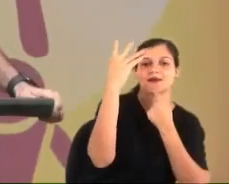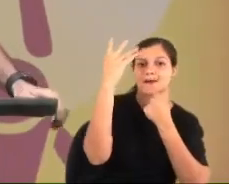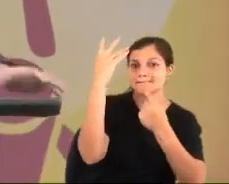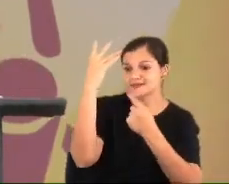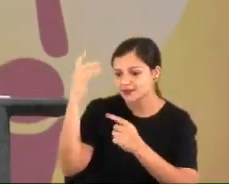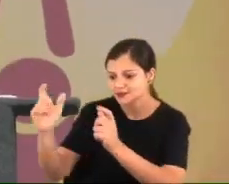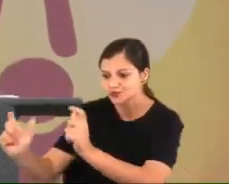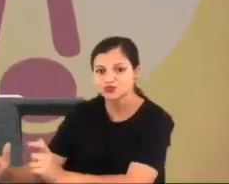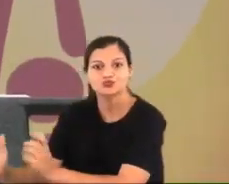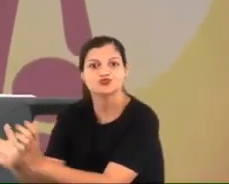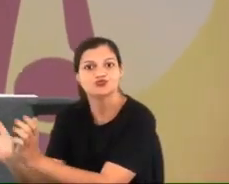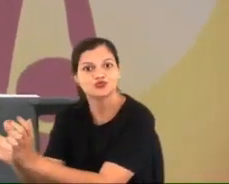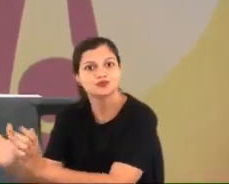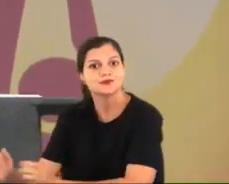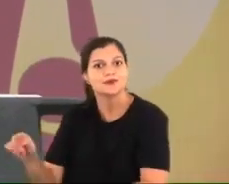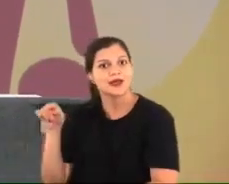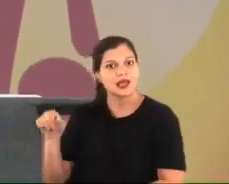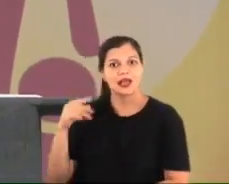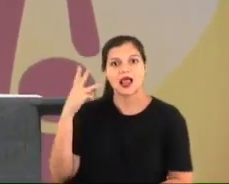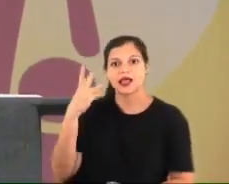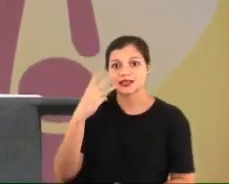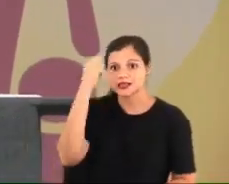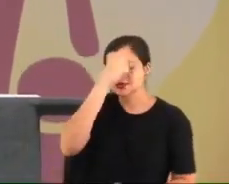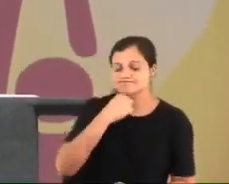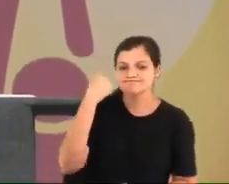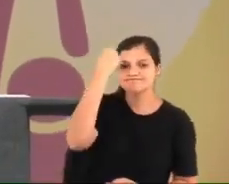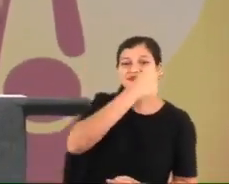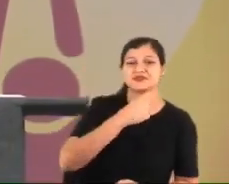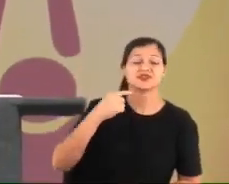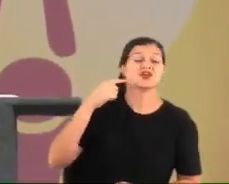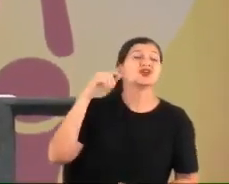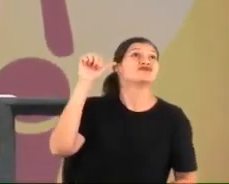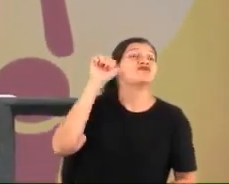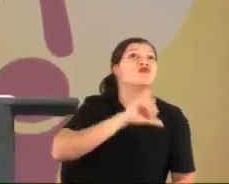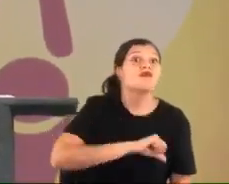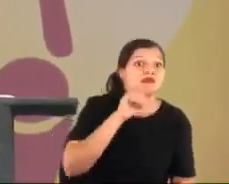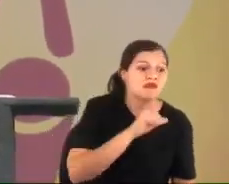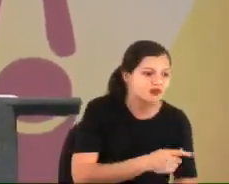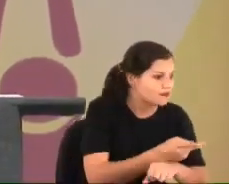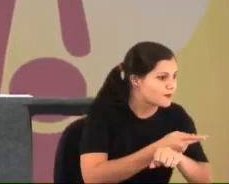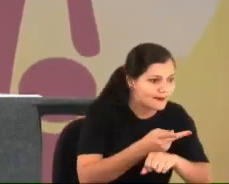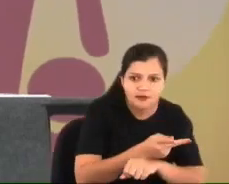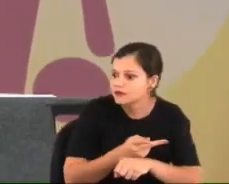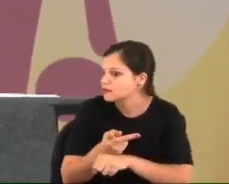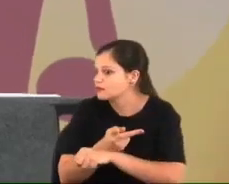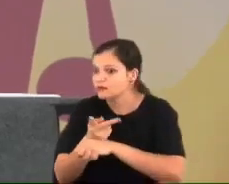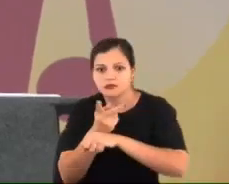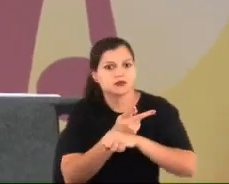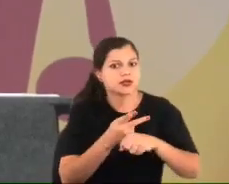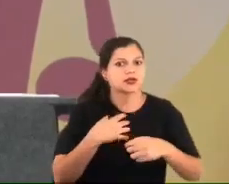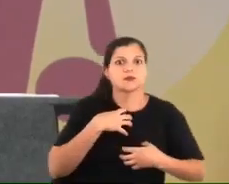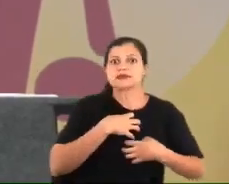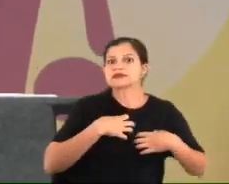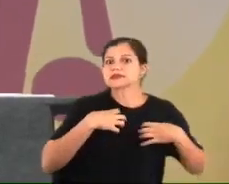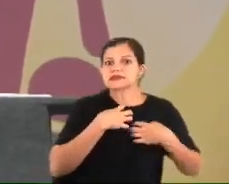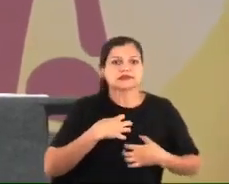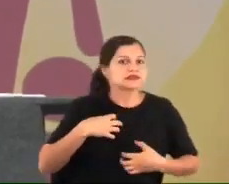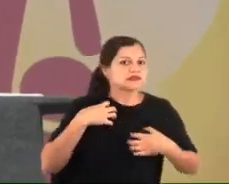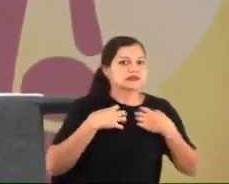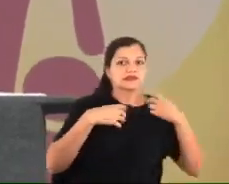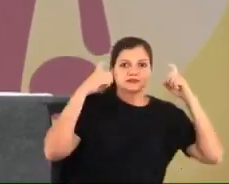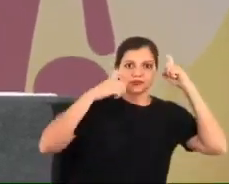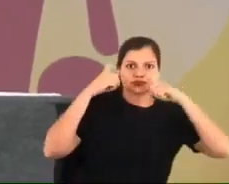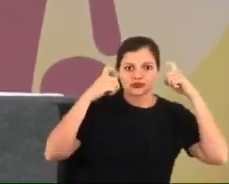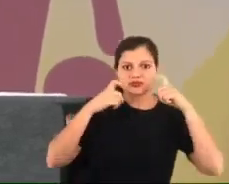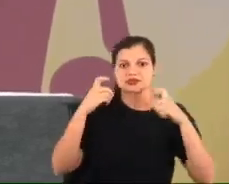Gente, aquelas 3 horas foram as piores 3 horas da minha vida. Muita aflição, eu me senti realmente perdido. Pena que eu